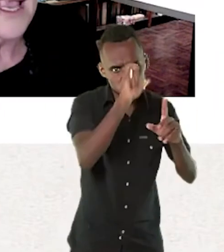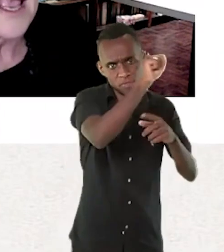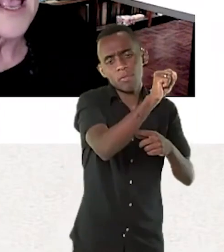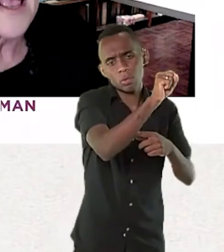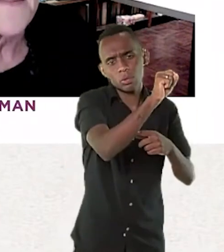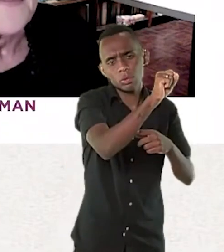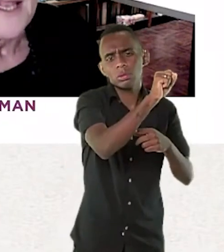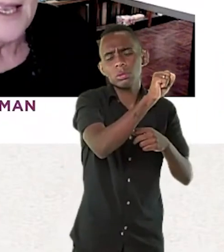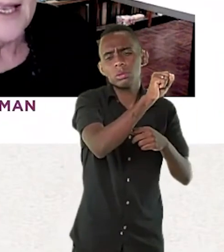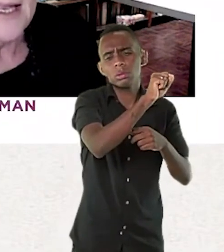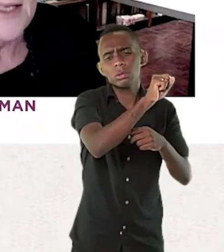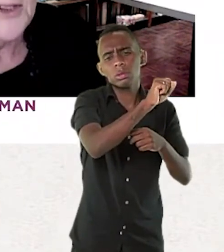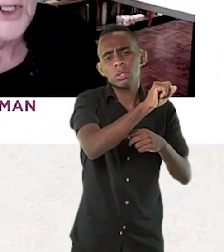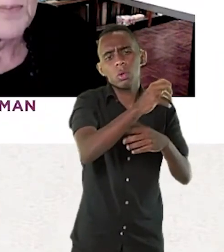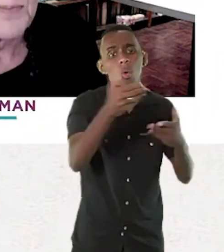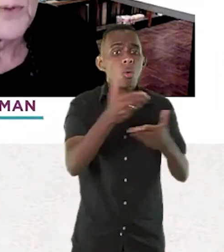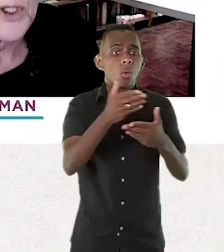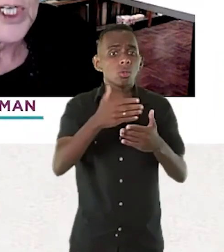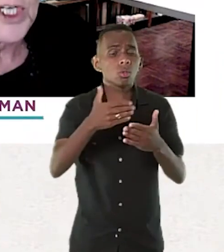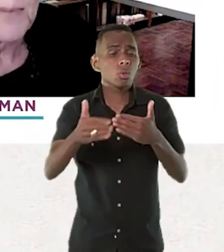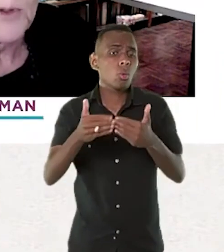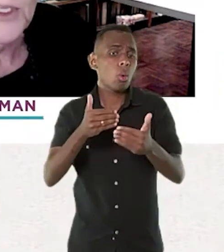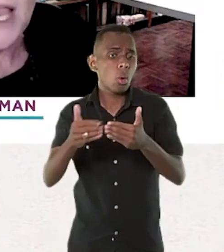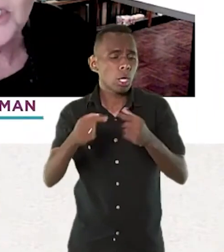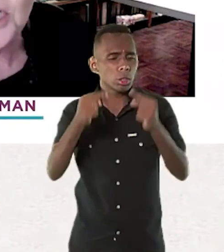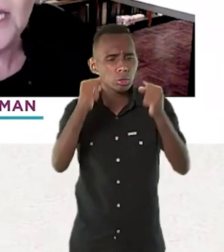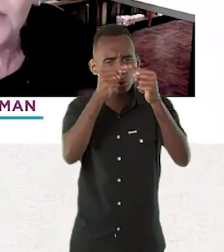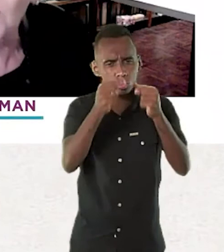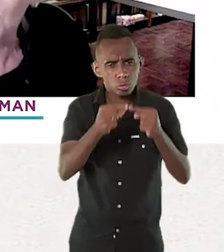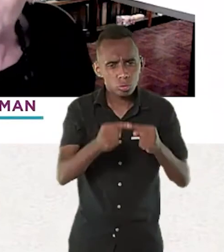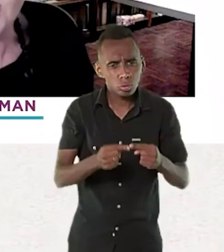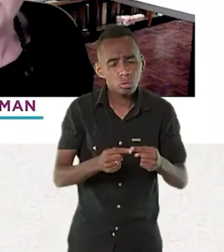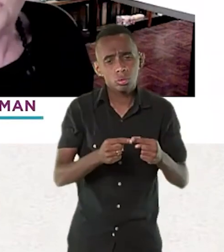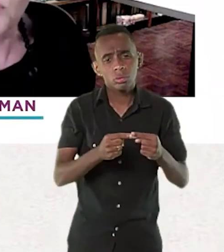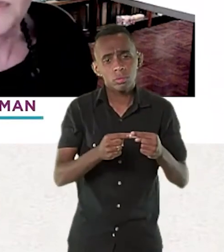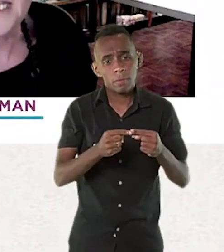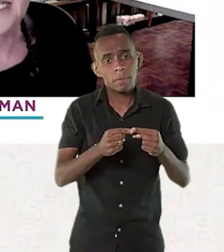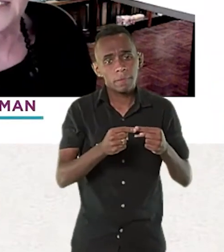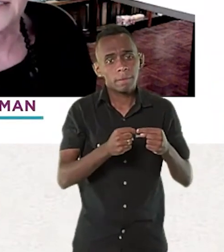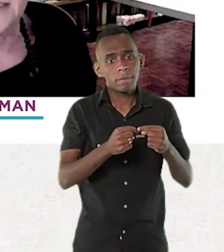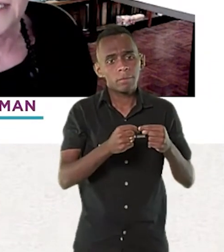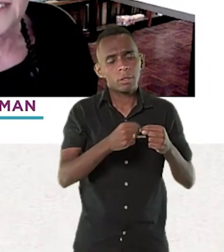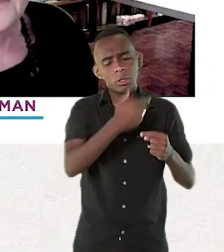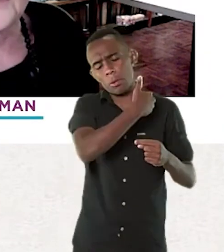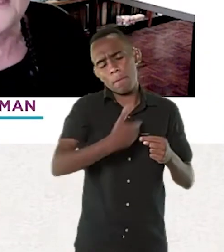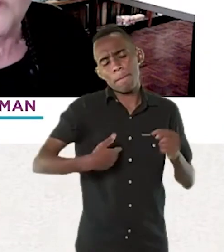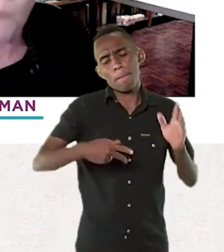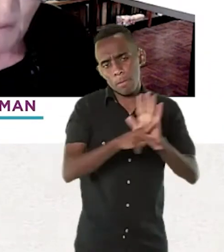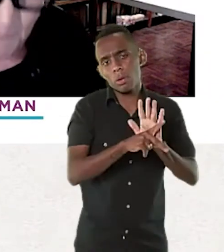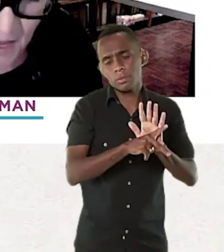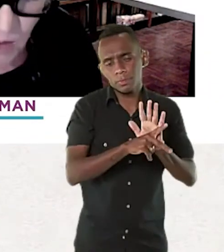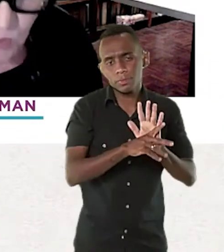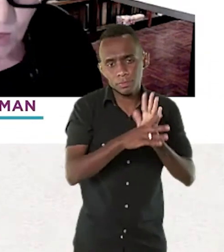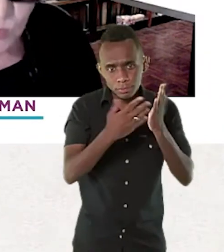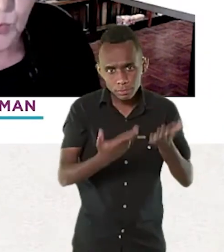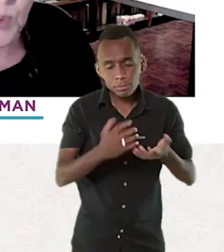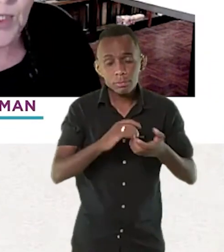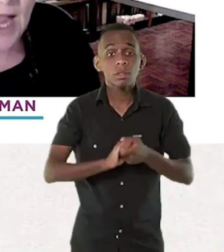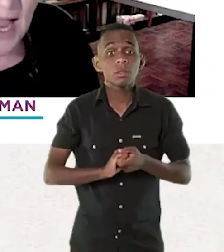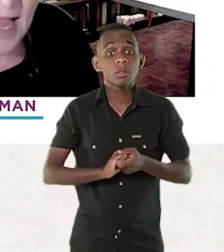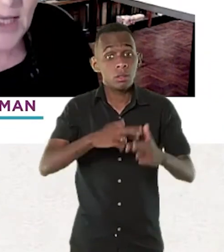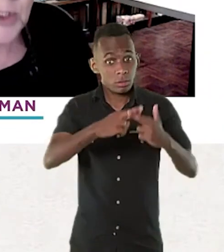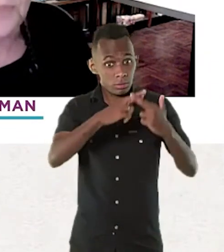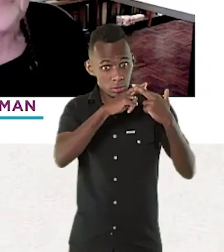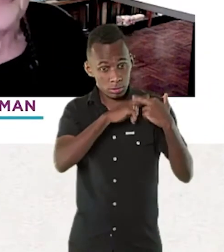superam qualquer tipo de abordagem da coisa pública. Então, o papel